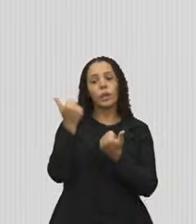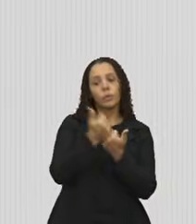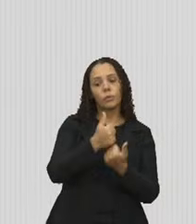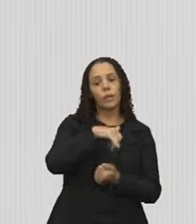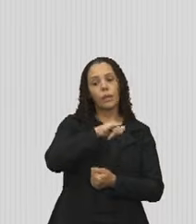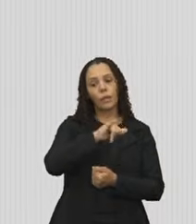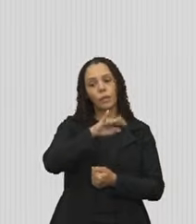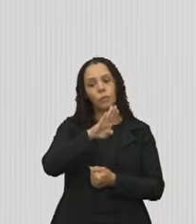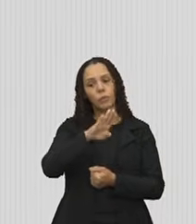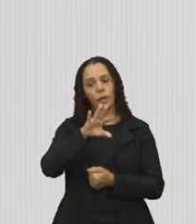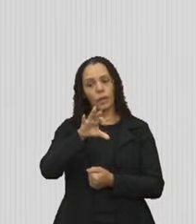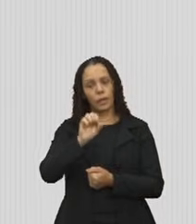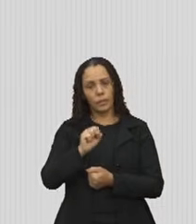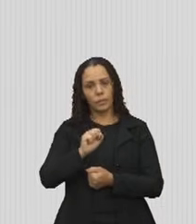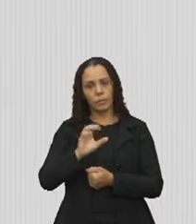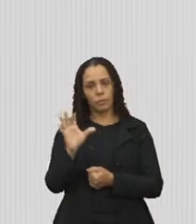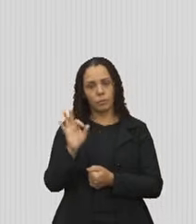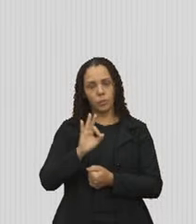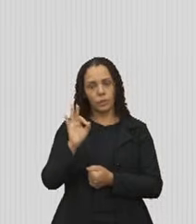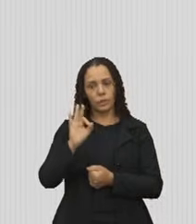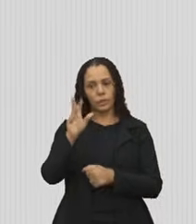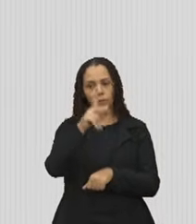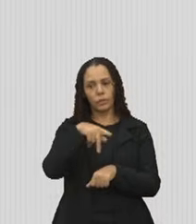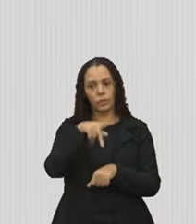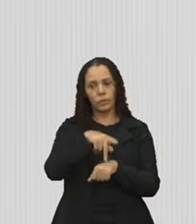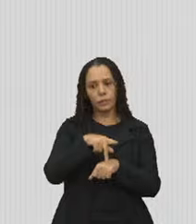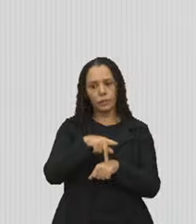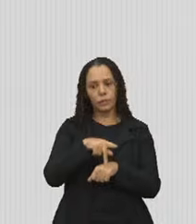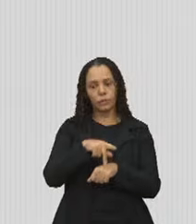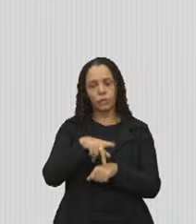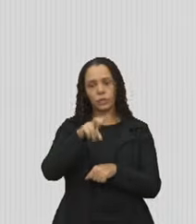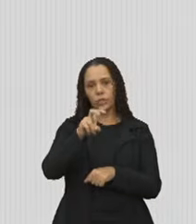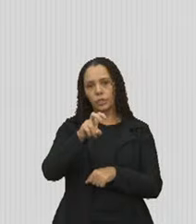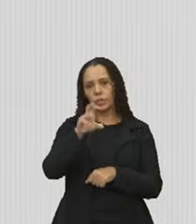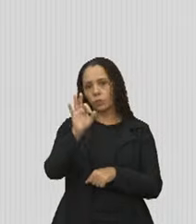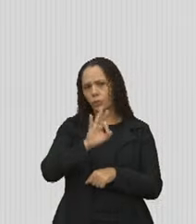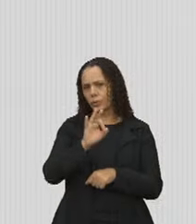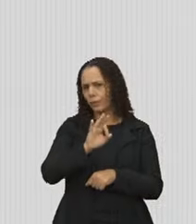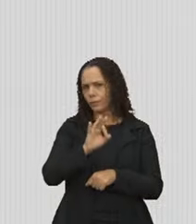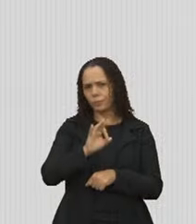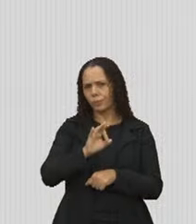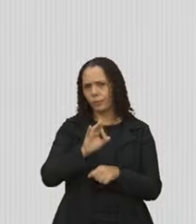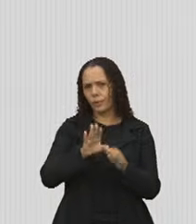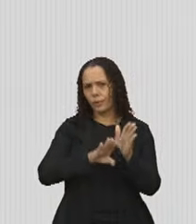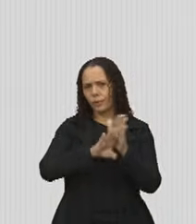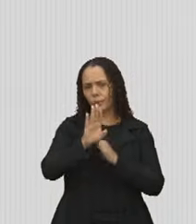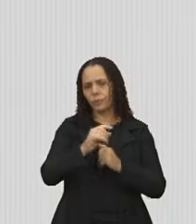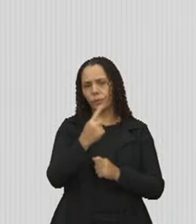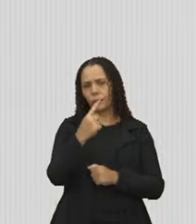referência nacional passa a ser não só de 5%, mas de 17,7%.